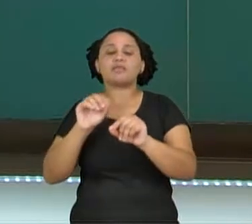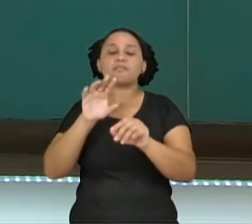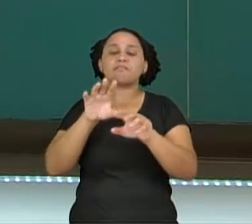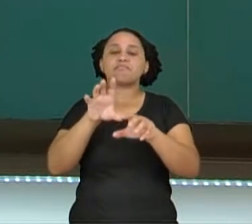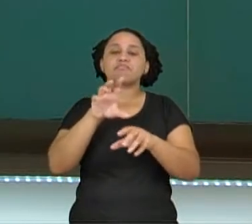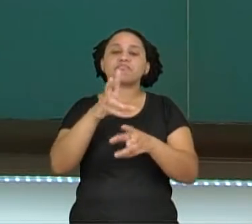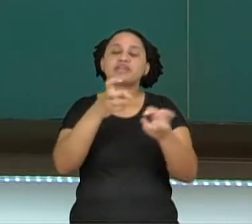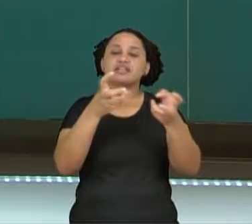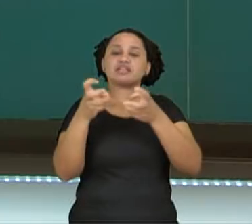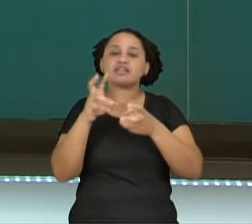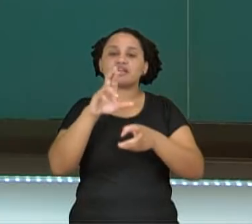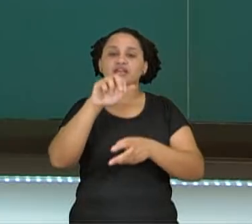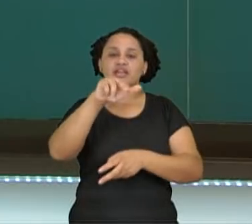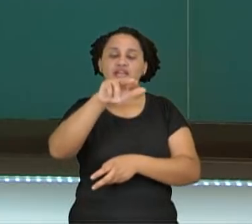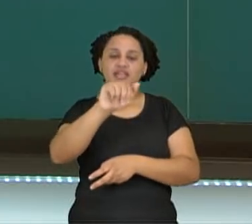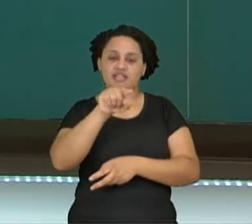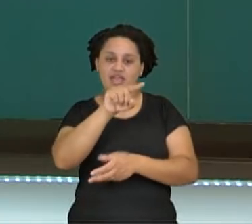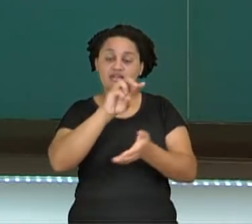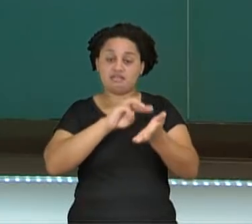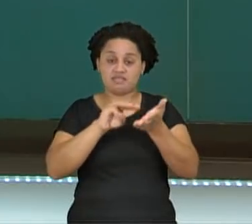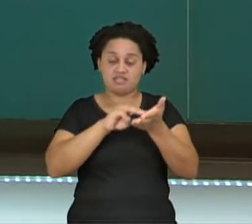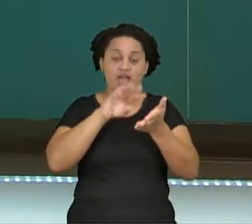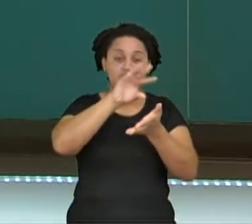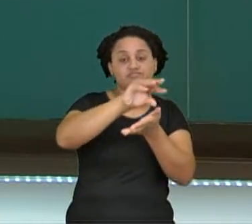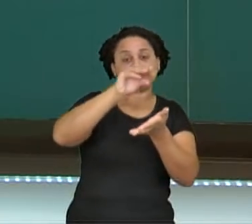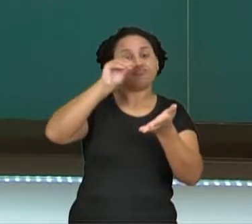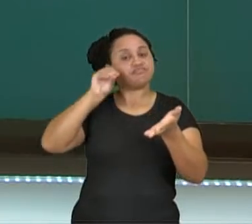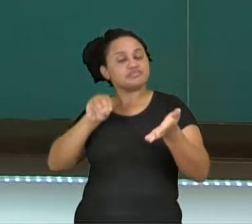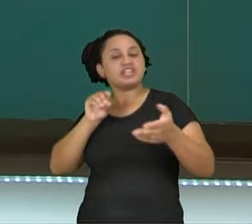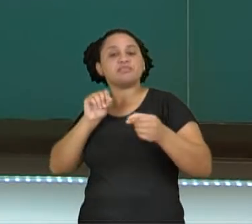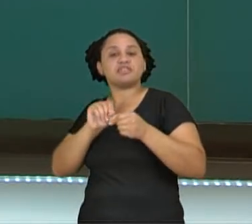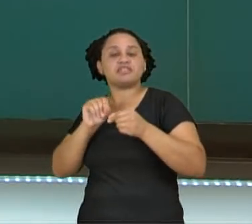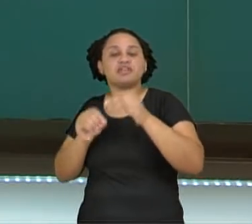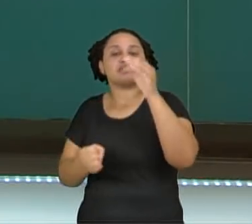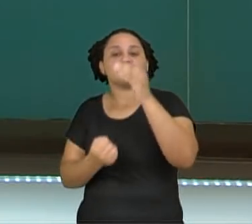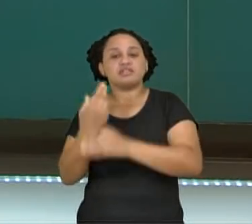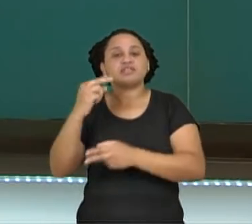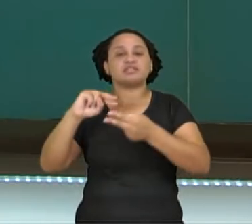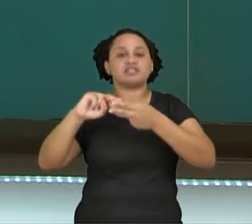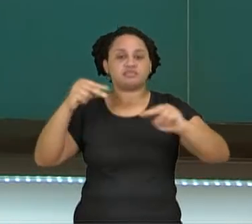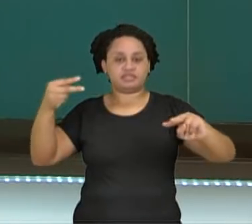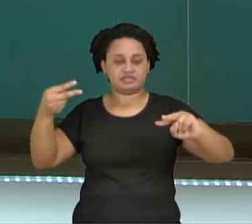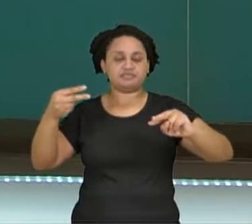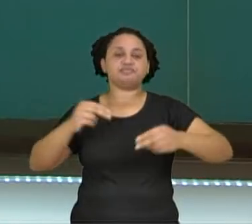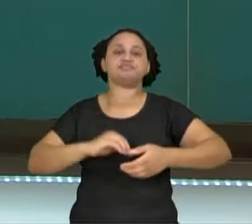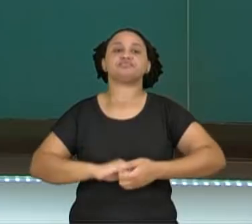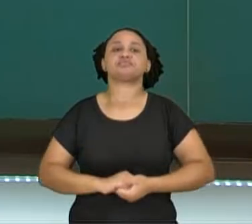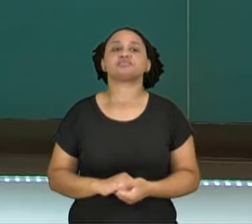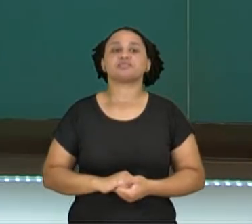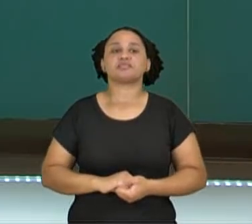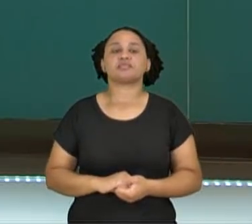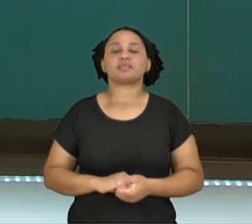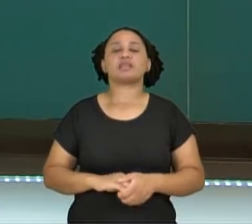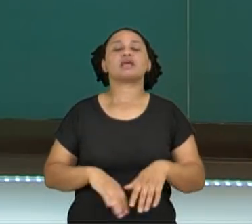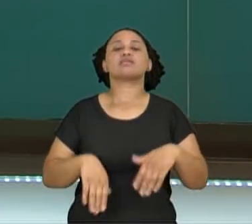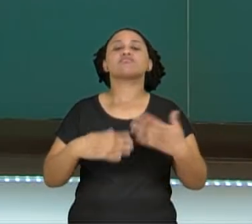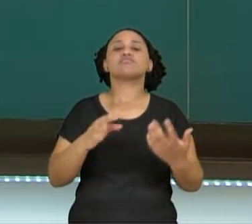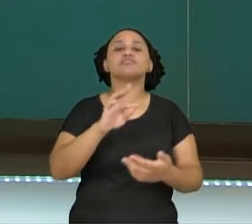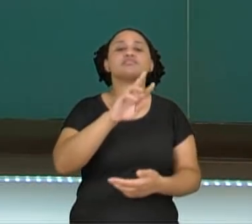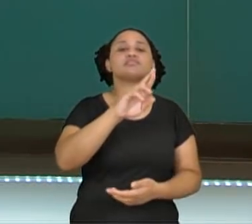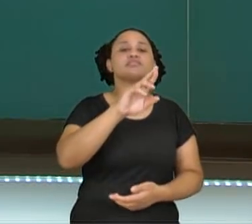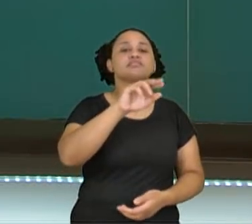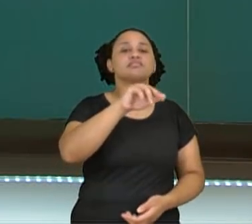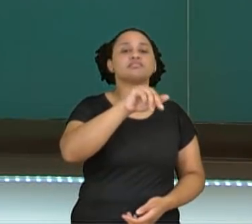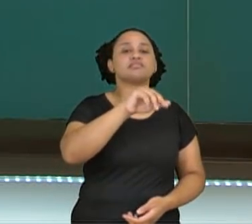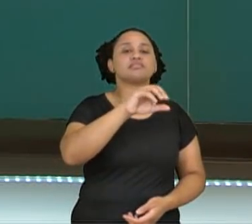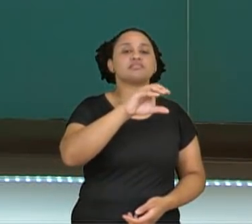RNA mensageiro para poder produzir uma proteína. Então resulta na proteína no final aqui. Transcrição, está dizendo aqui que é a